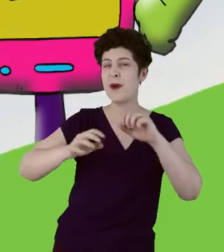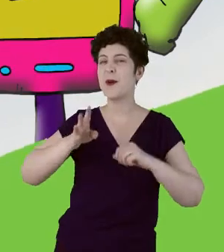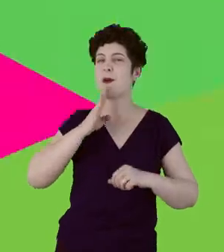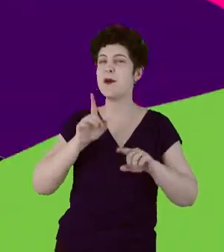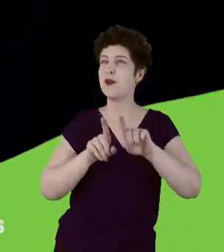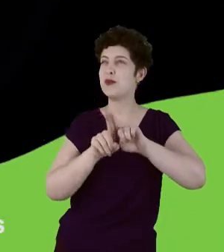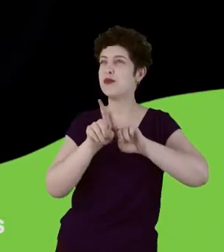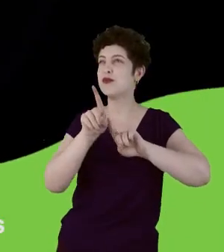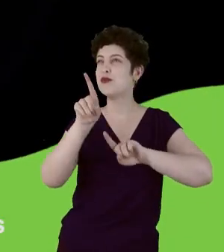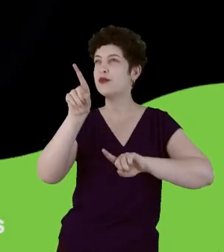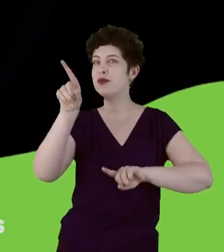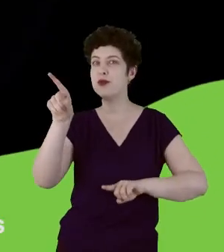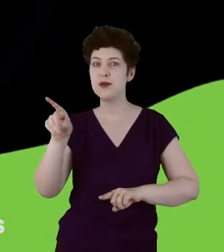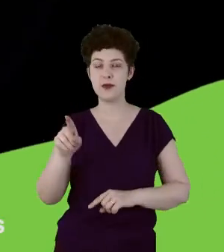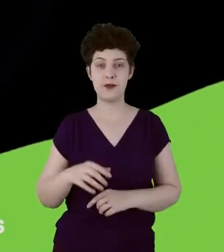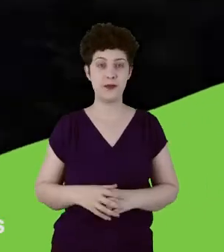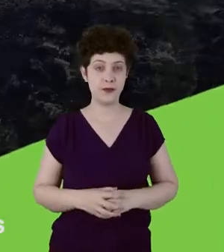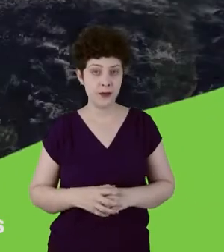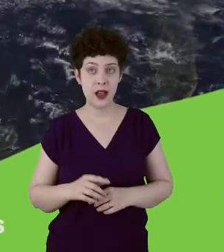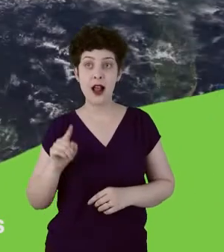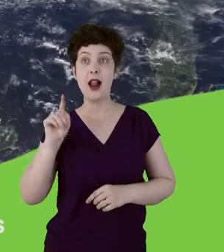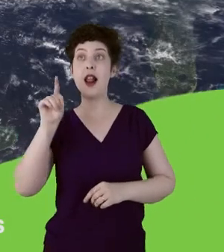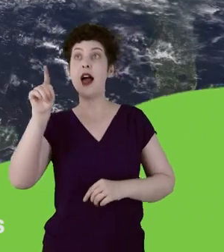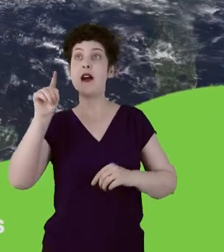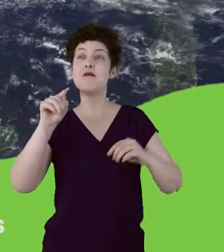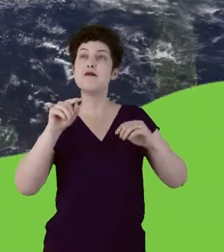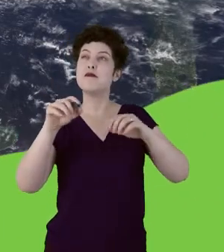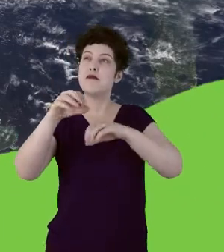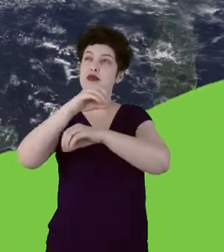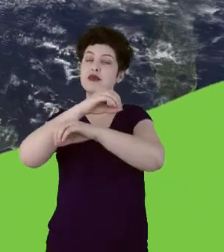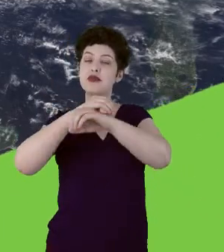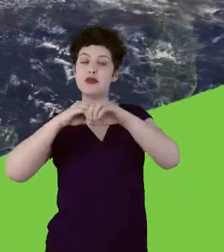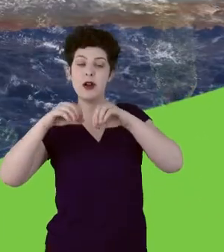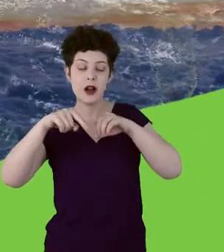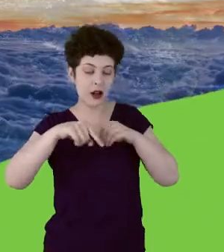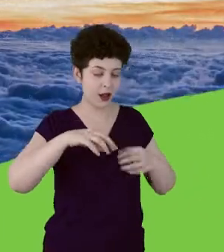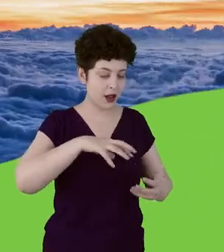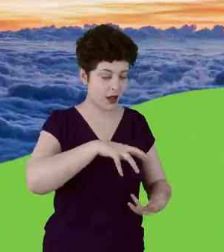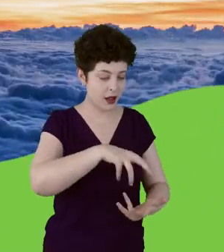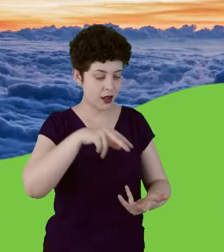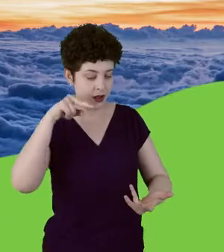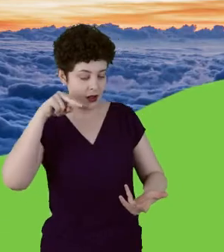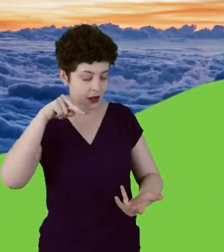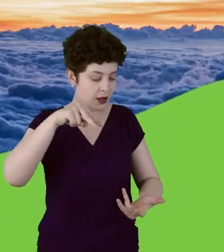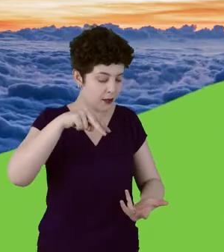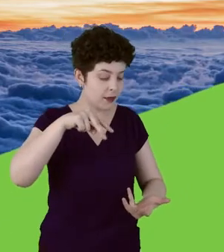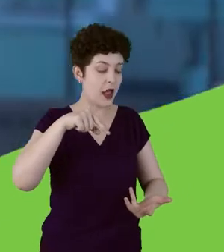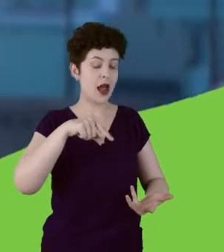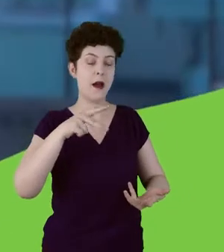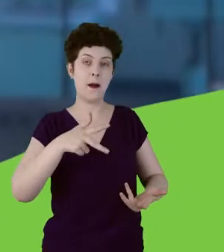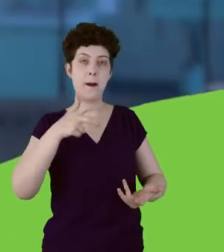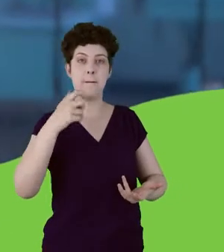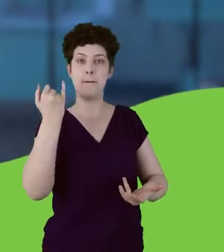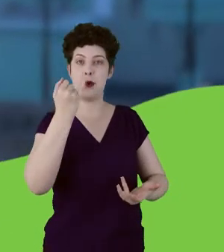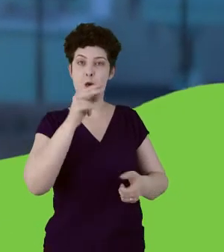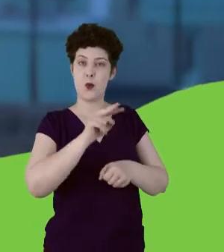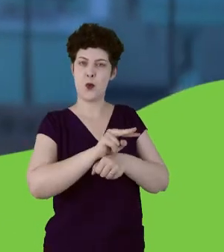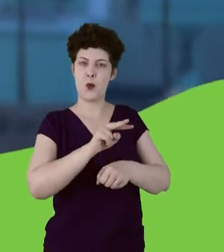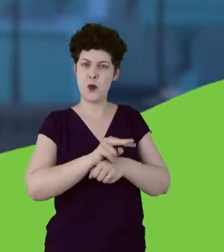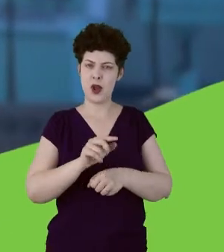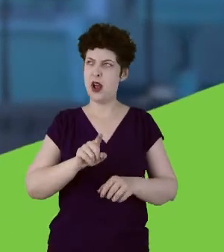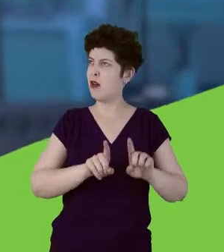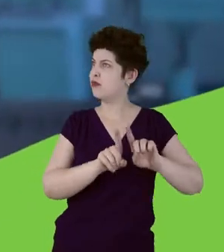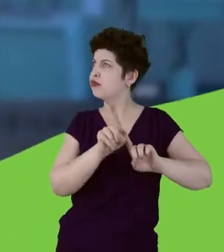espacial! É olhando a Terra do espaço que entendemos a importância de preservar o nosso planeta. A gente vai